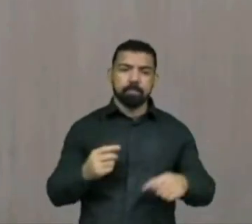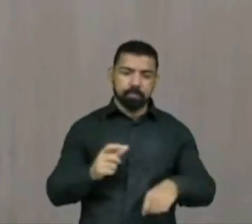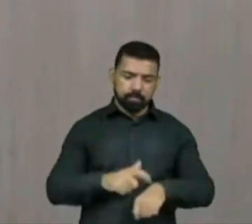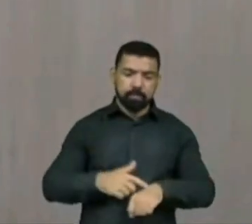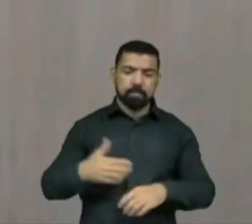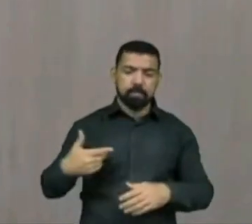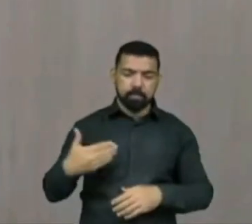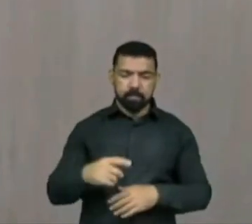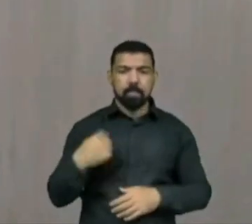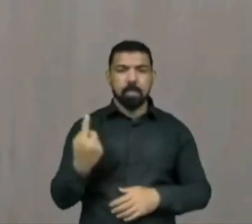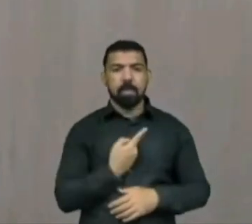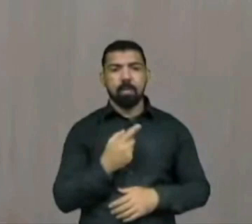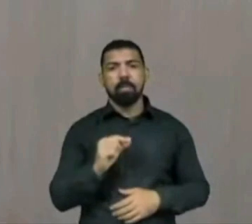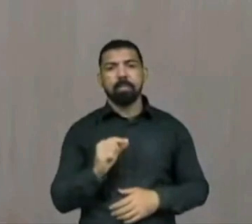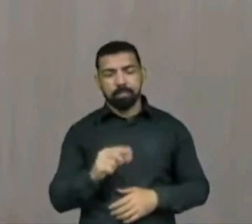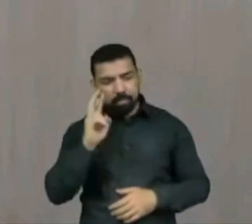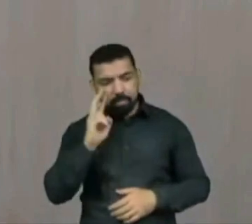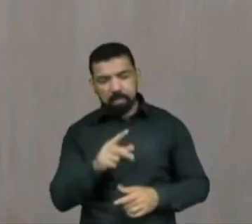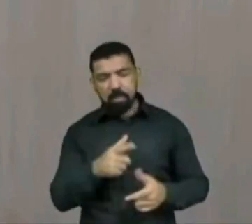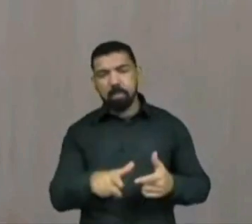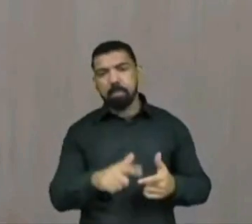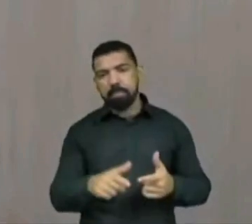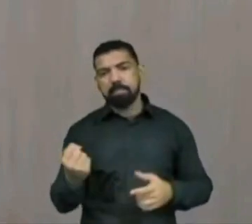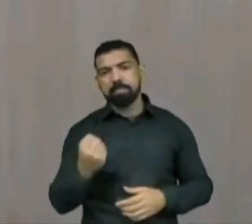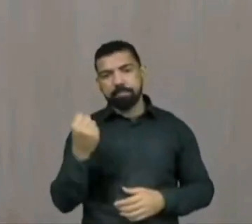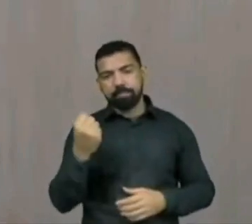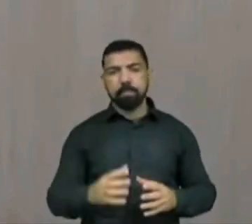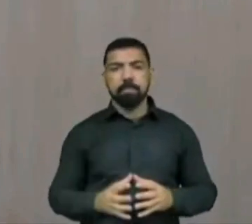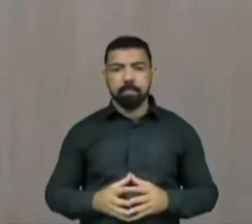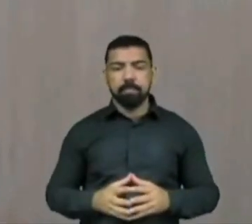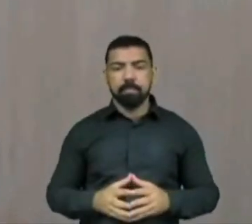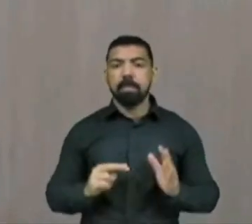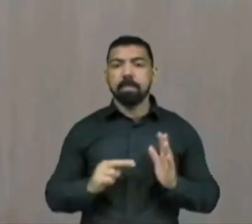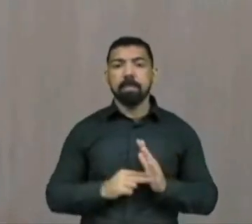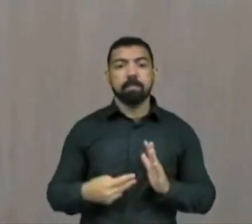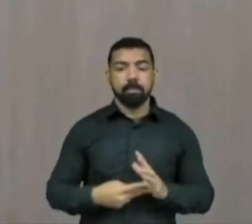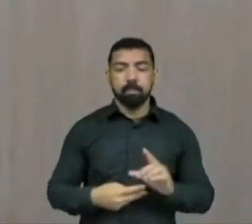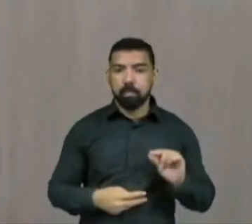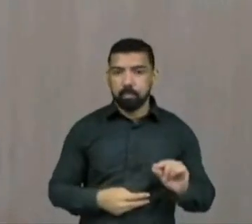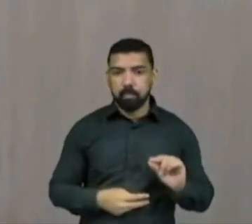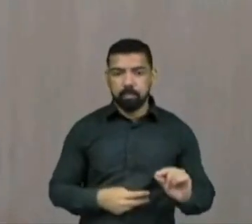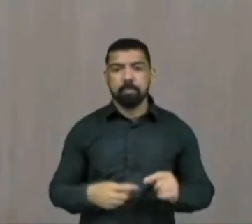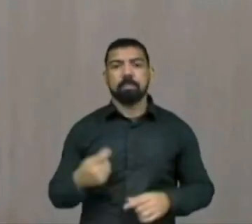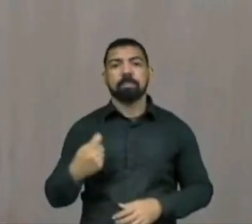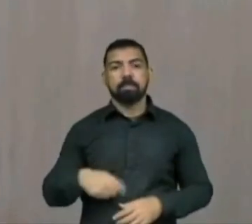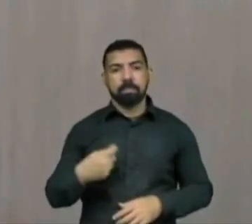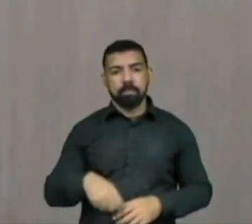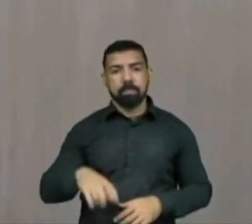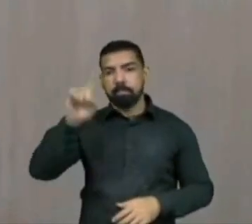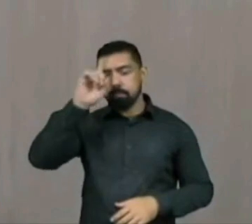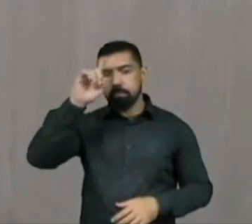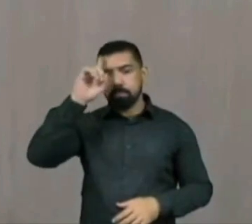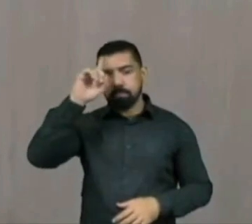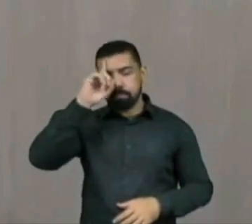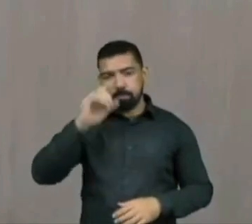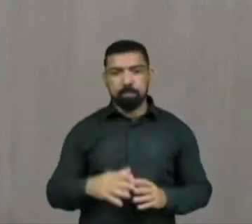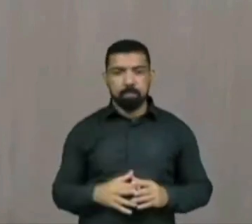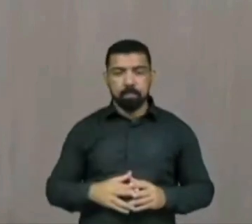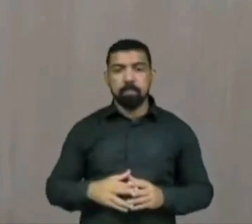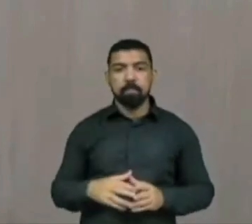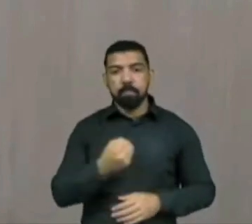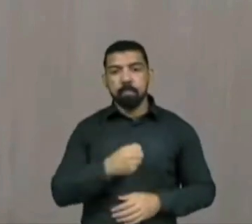nosso imenso abismo social. Isso significa combater cotidianamente todas as